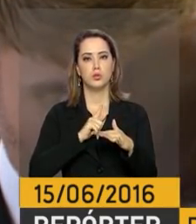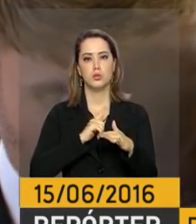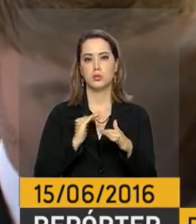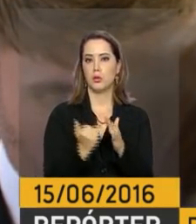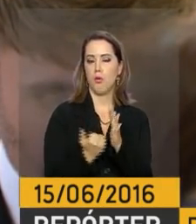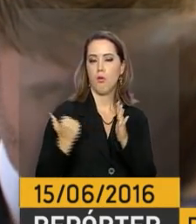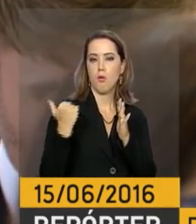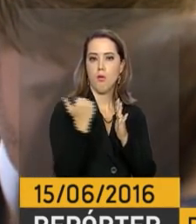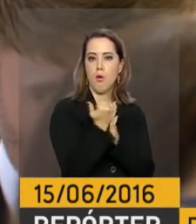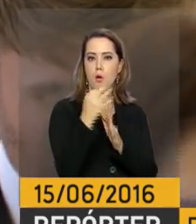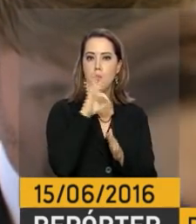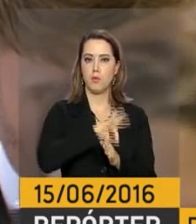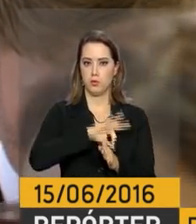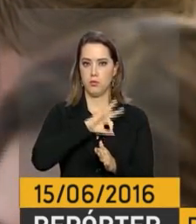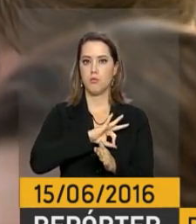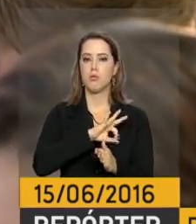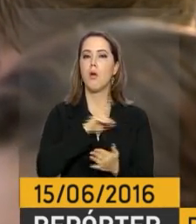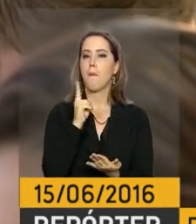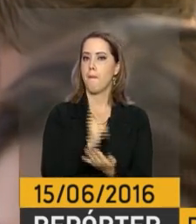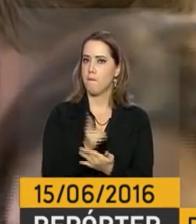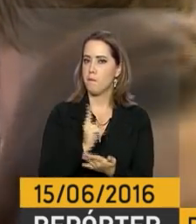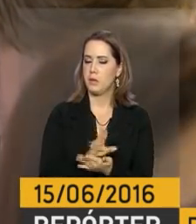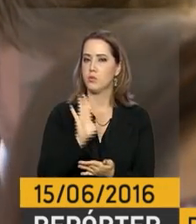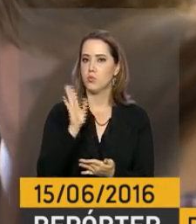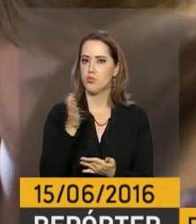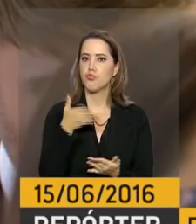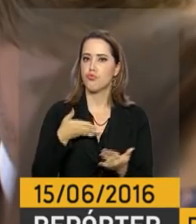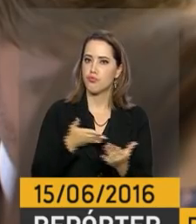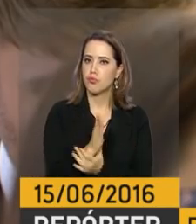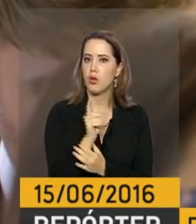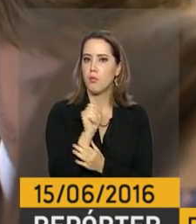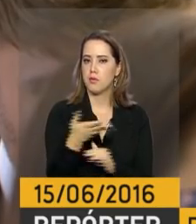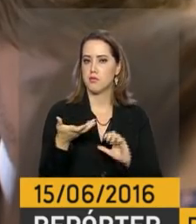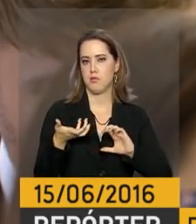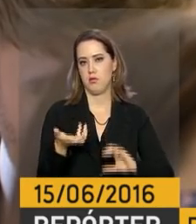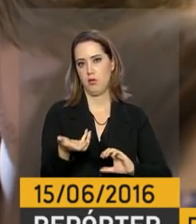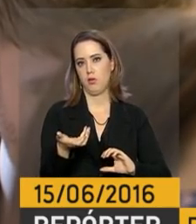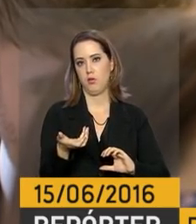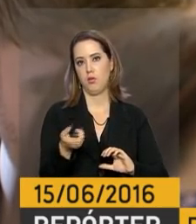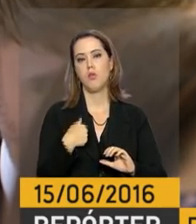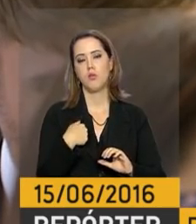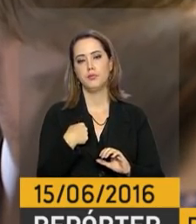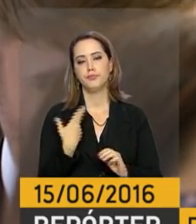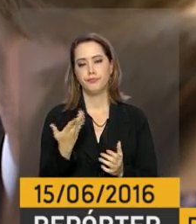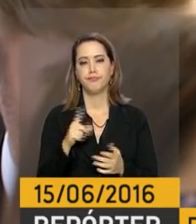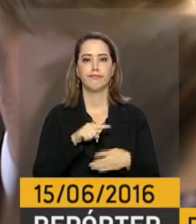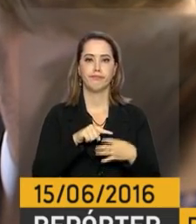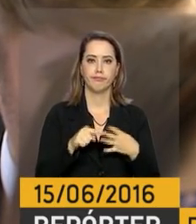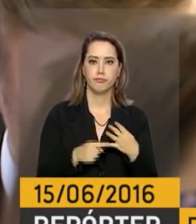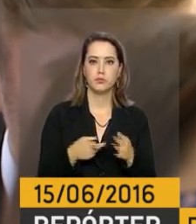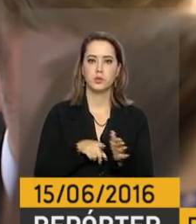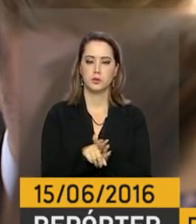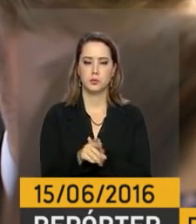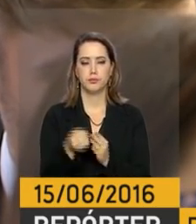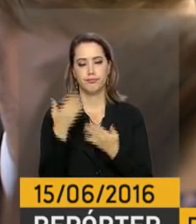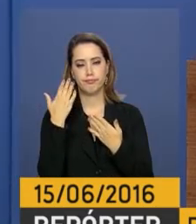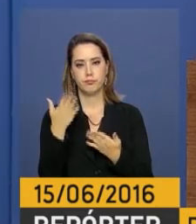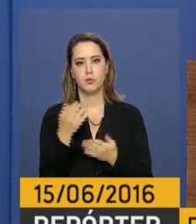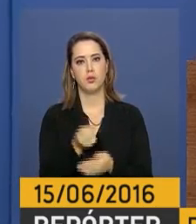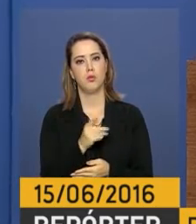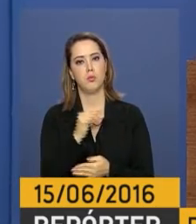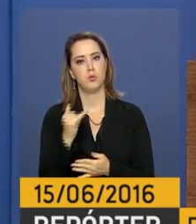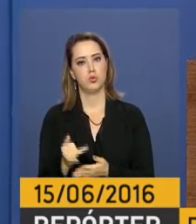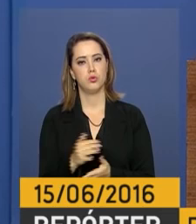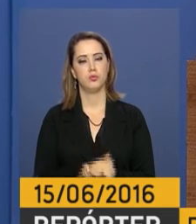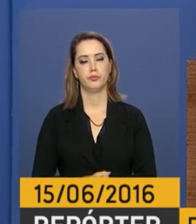salário, mesmo aqueles que já foram aprovados pelo Congresso Nacional? São basicamente essas as perguntas. Obrigado. Bom dia.